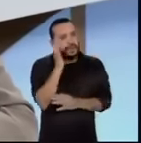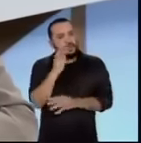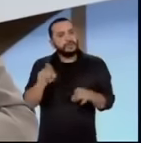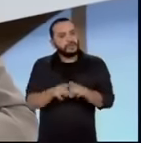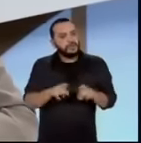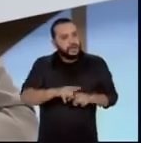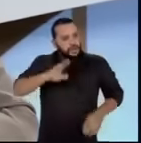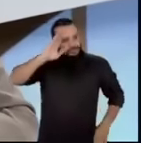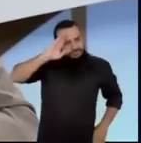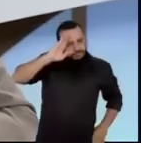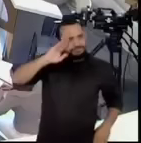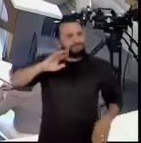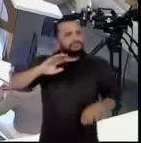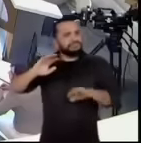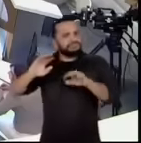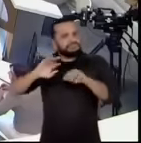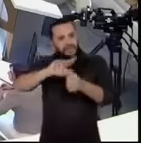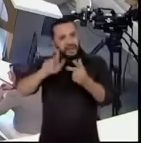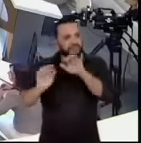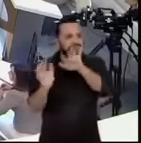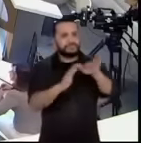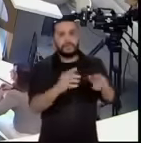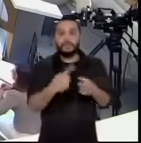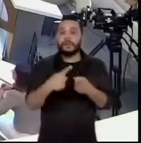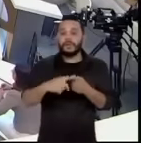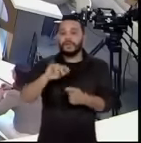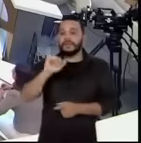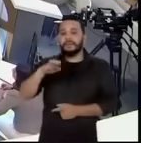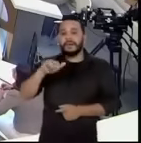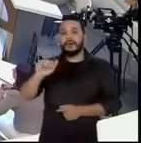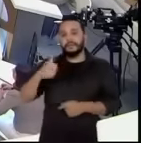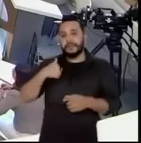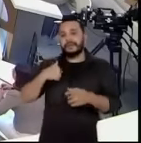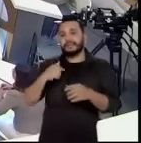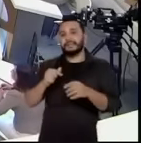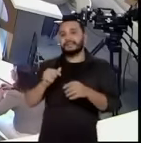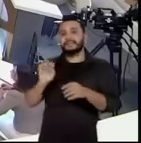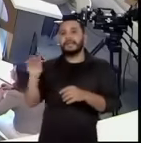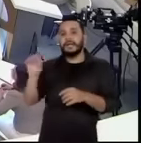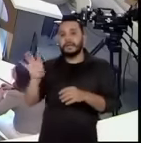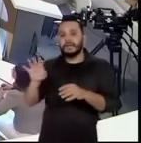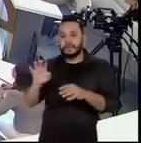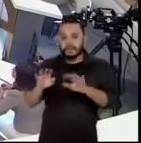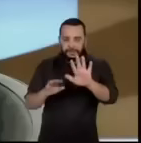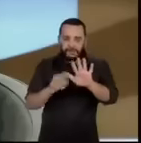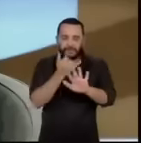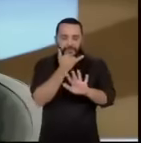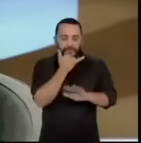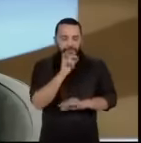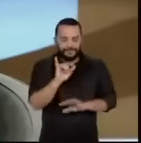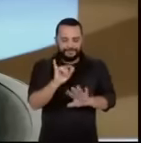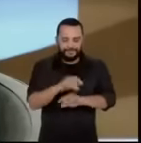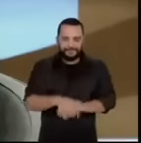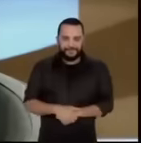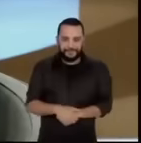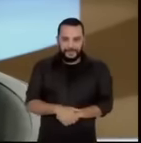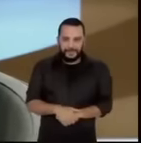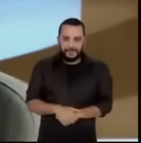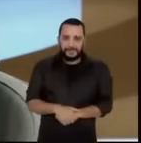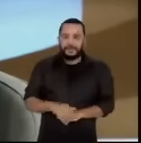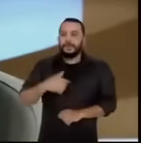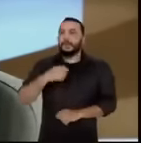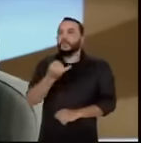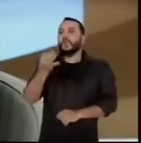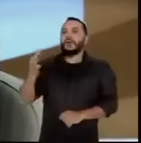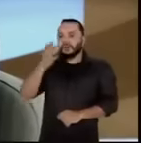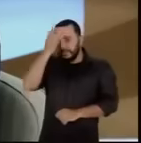do IBAMA? Porque o pessoal do IBAMA saiu de lá. Deixa eu deixar o ministro responder, por favor. Desculpe. Quantas pessoas tem no